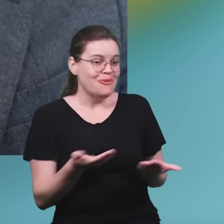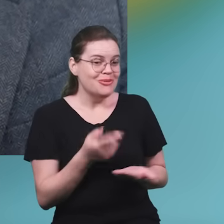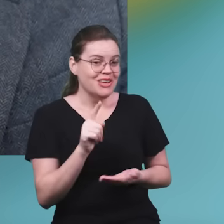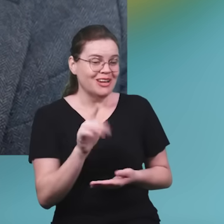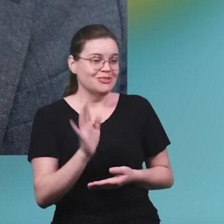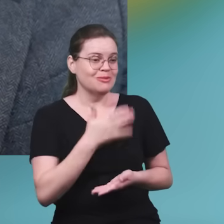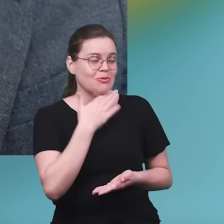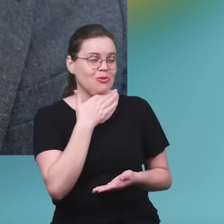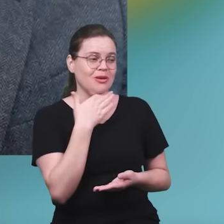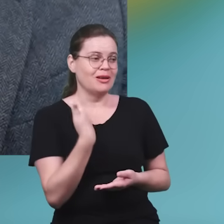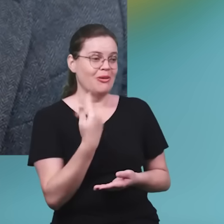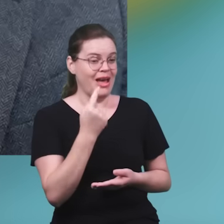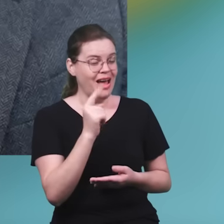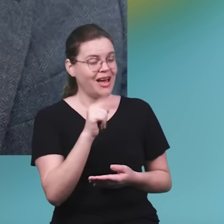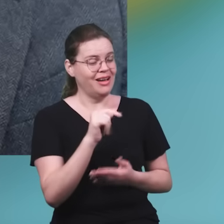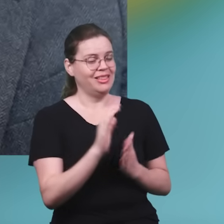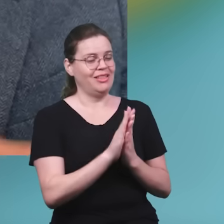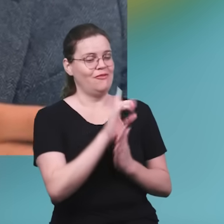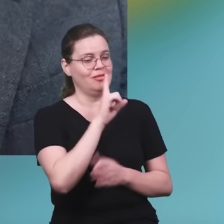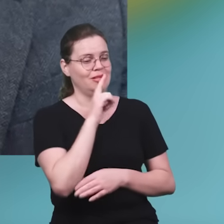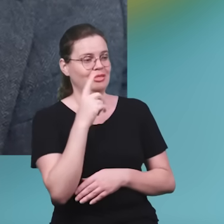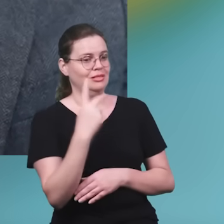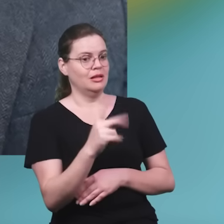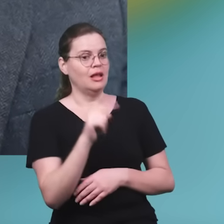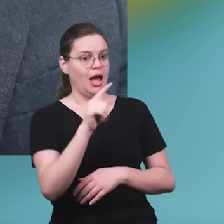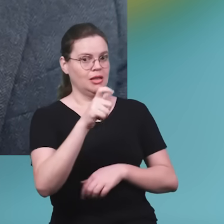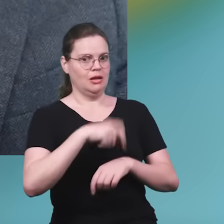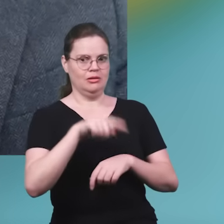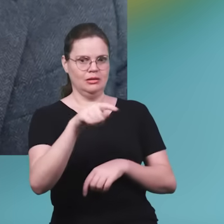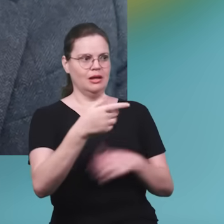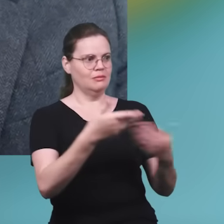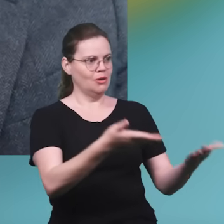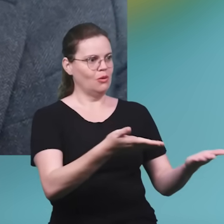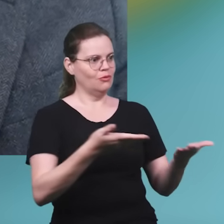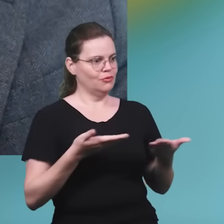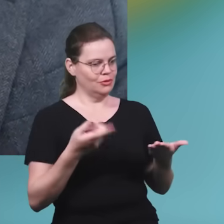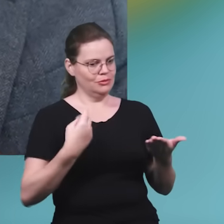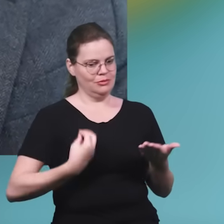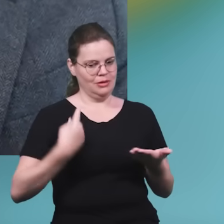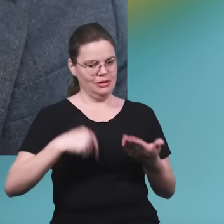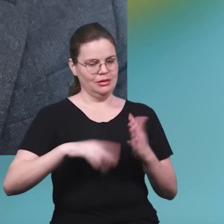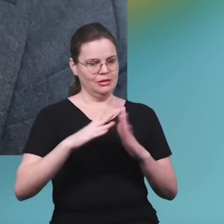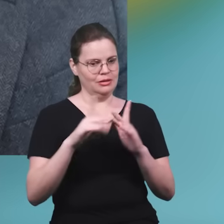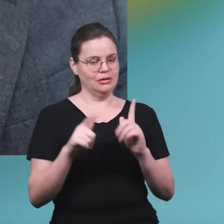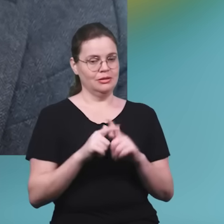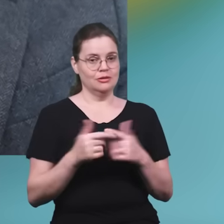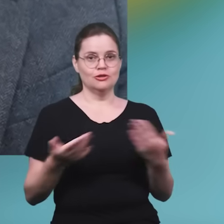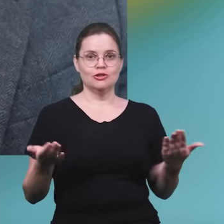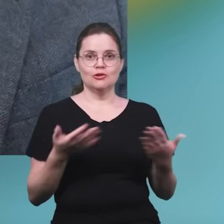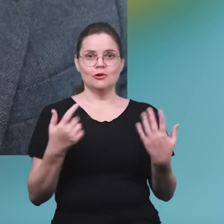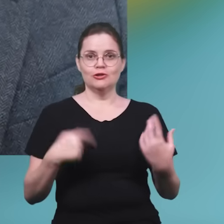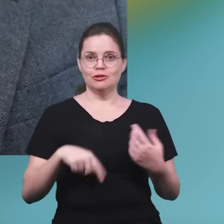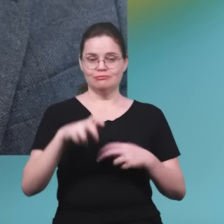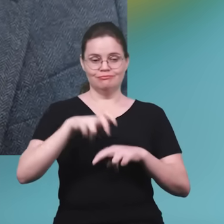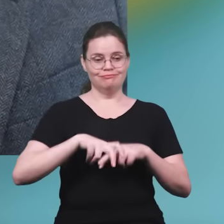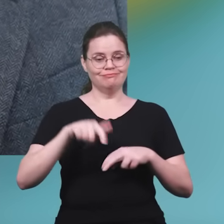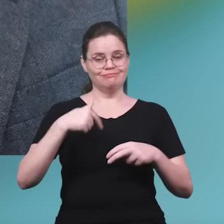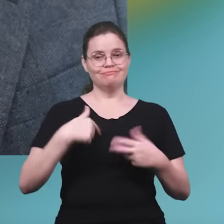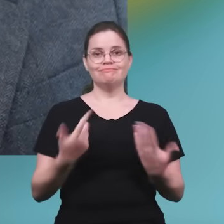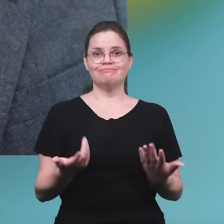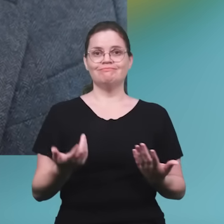dela. E foi quando esse irmão me convidou para entrar na igreja. E aqui eu estou.